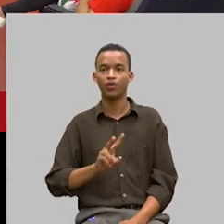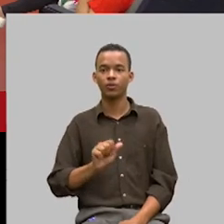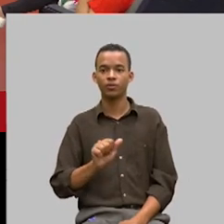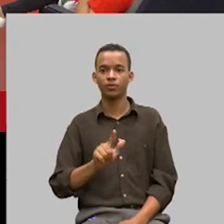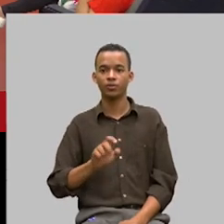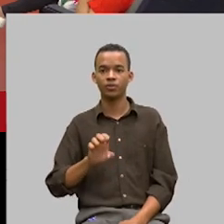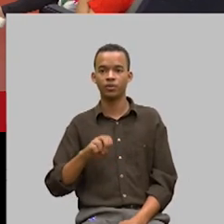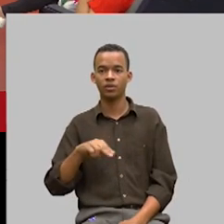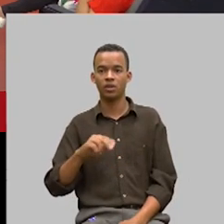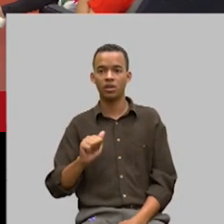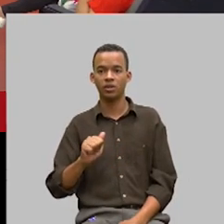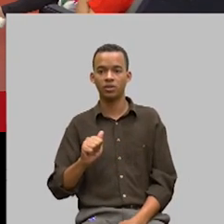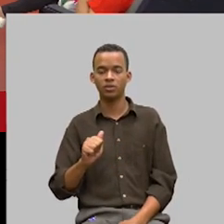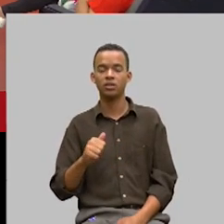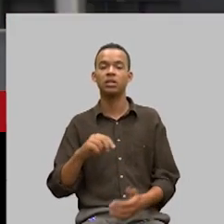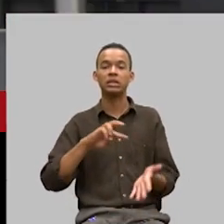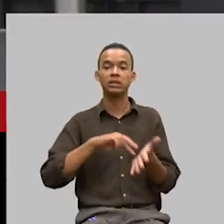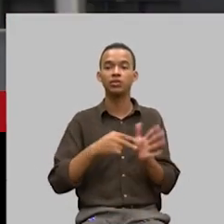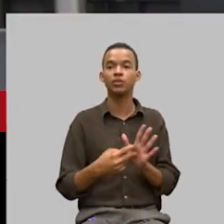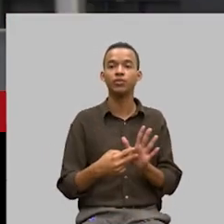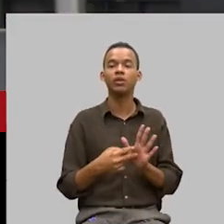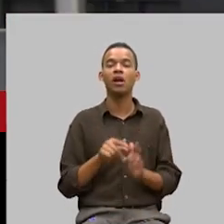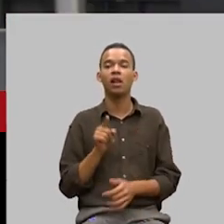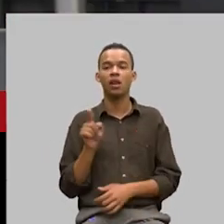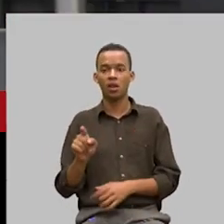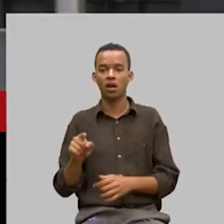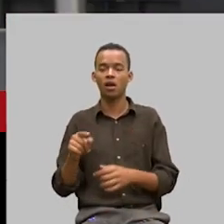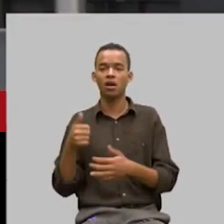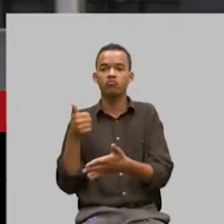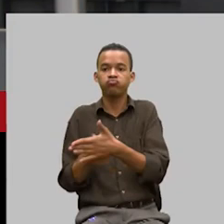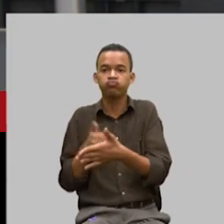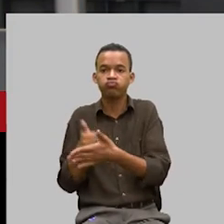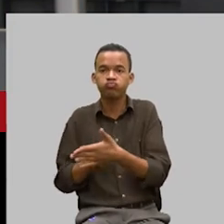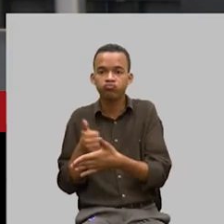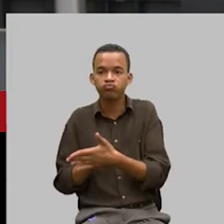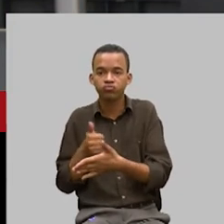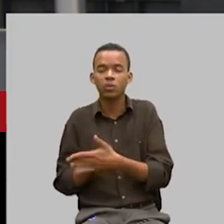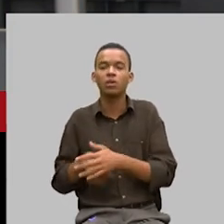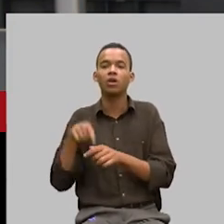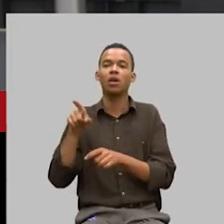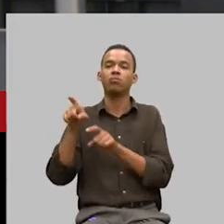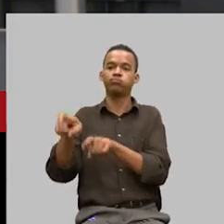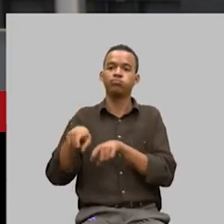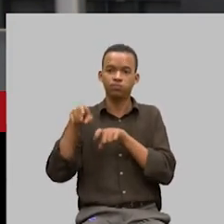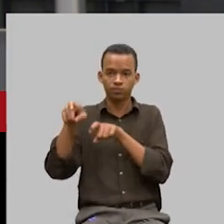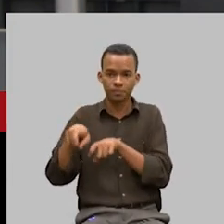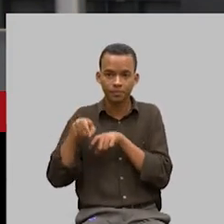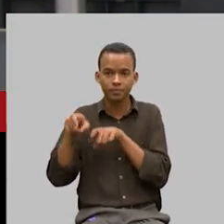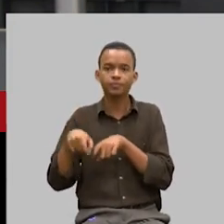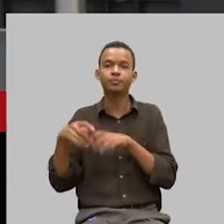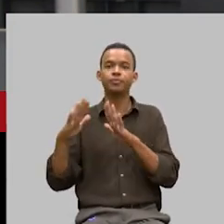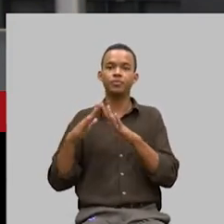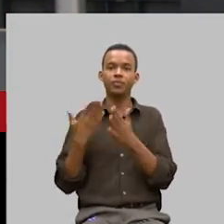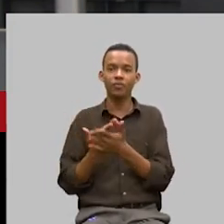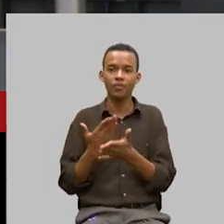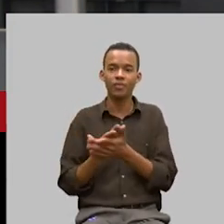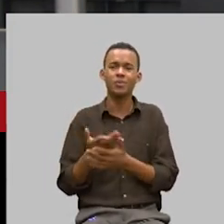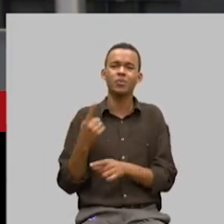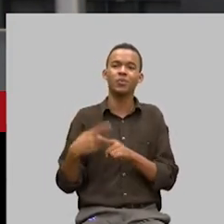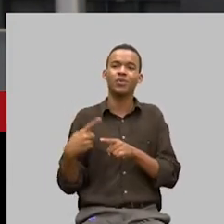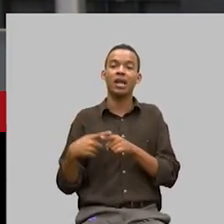do campo no campo e dos movimentos populares porque nos tempos de pandemia e de pandemônio que nós